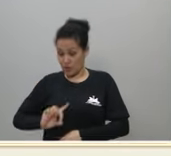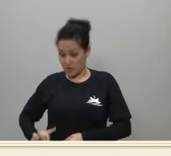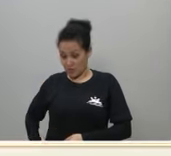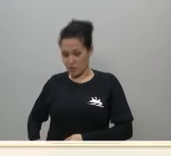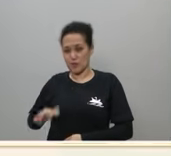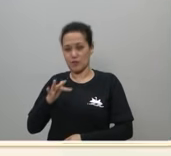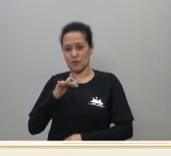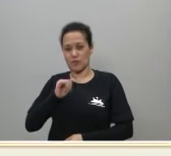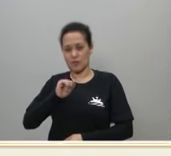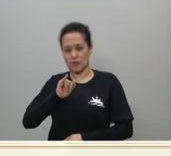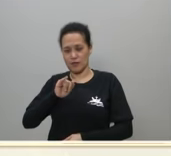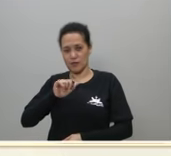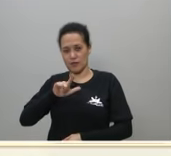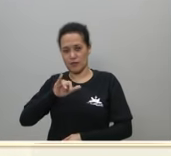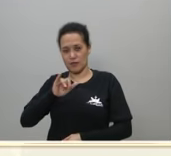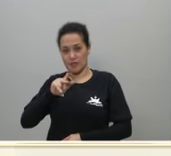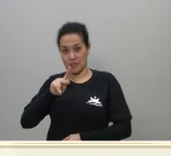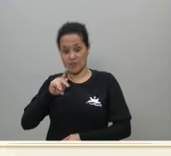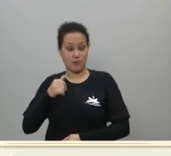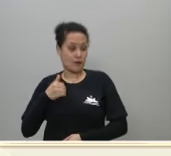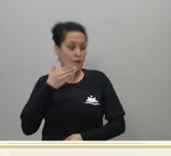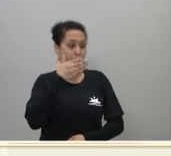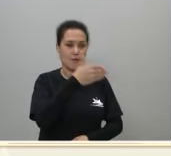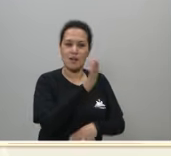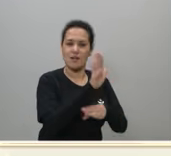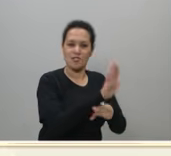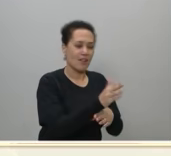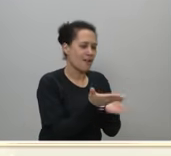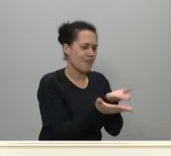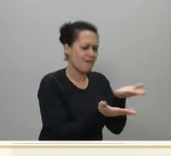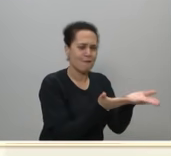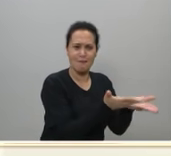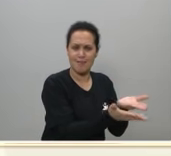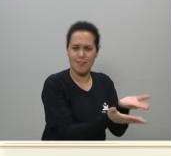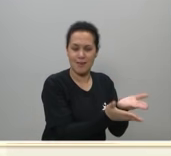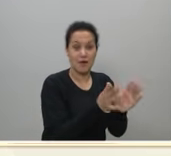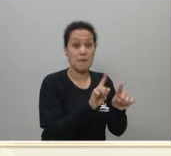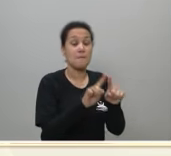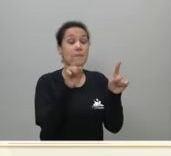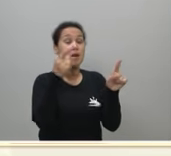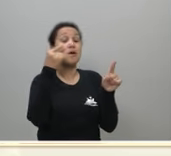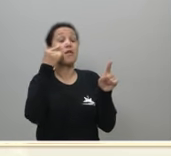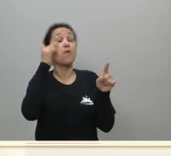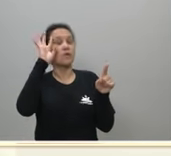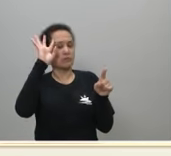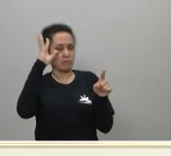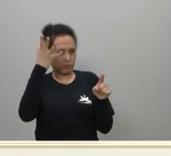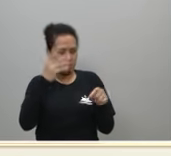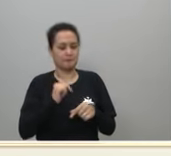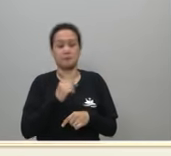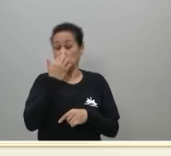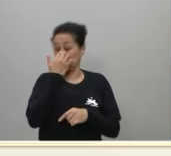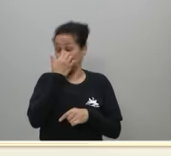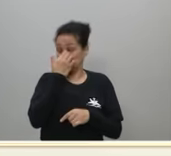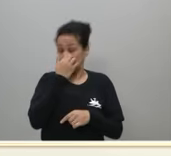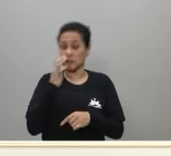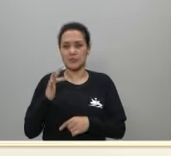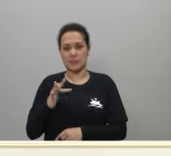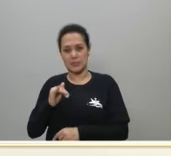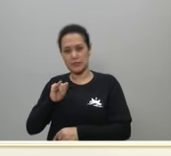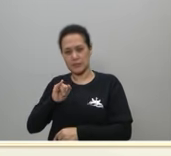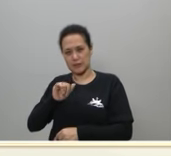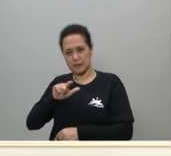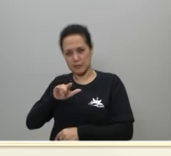aconteceu, agindo pelo Espírito Santo. Filipe desceu para a cidade da Samaria, anunciou o